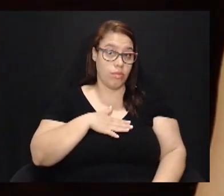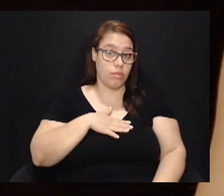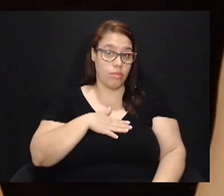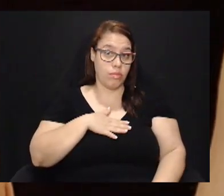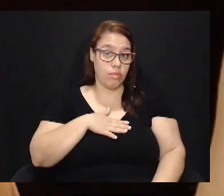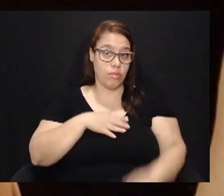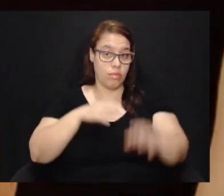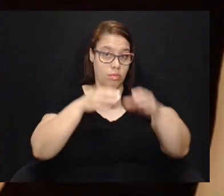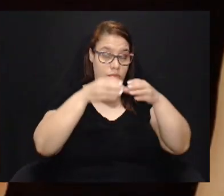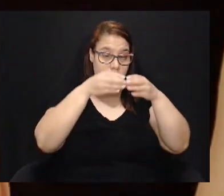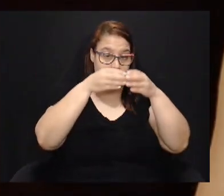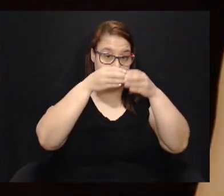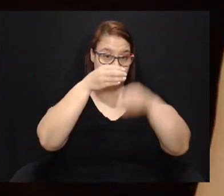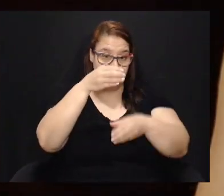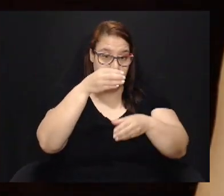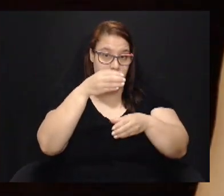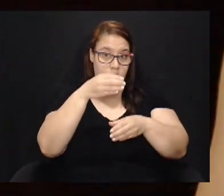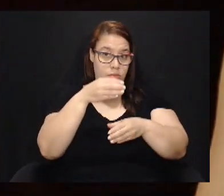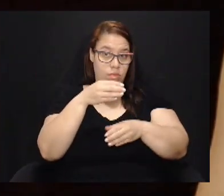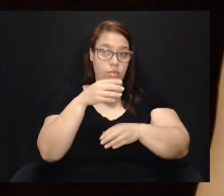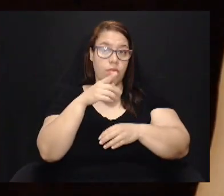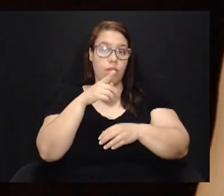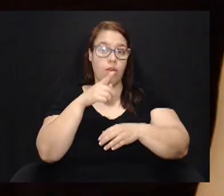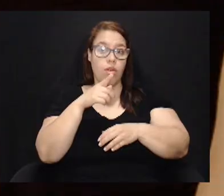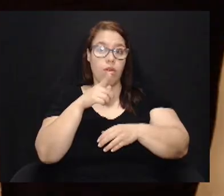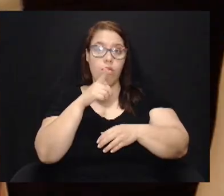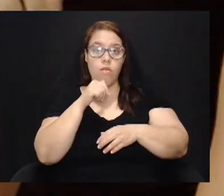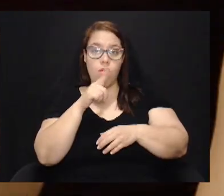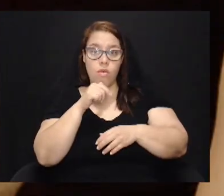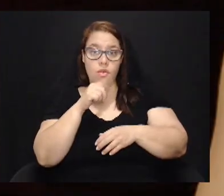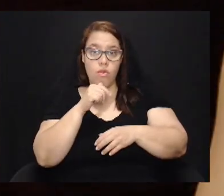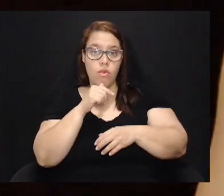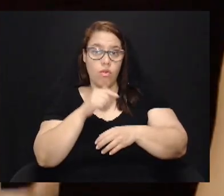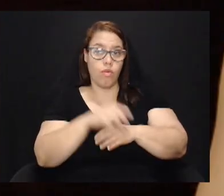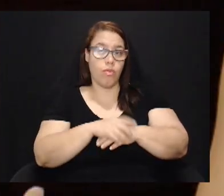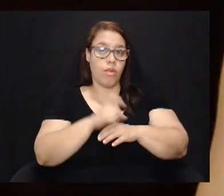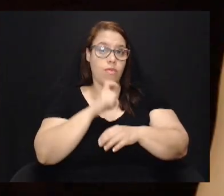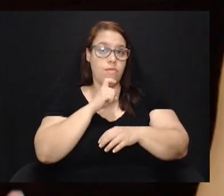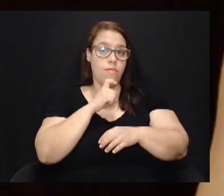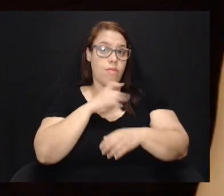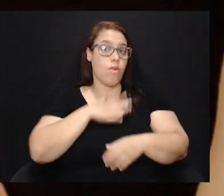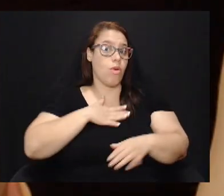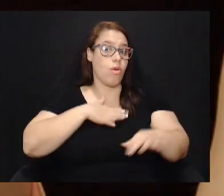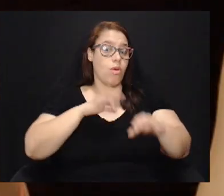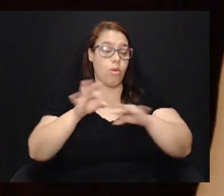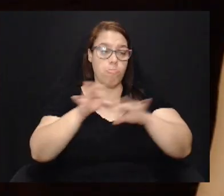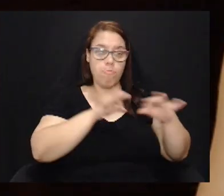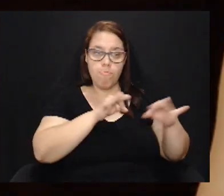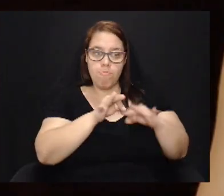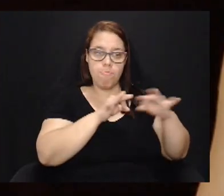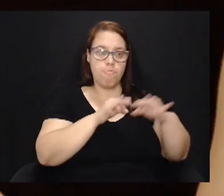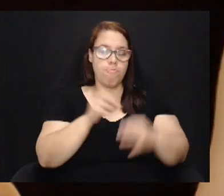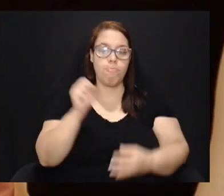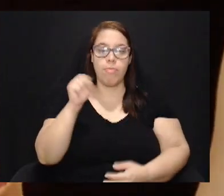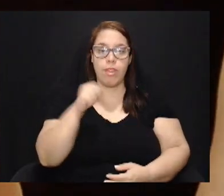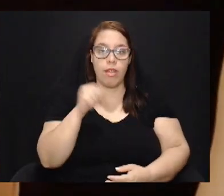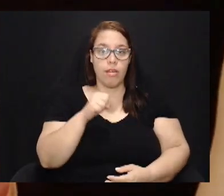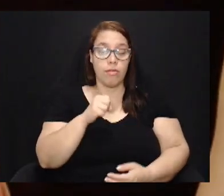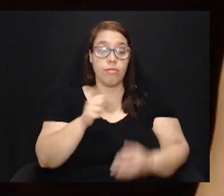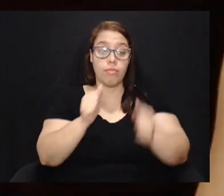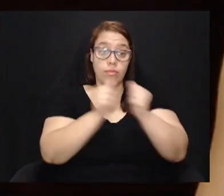taça bonita. Coloco uma água com gás, um alecrim, um gelo. E é o meu momento de cozinhar, sabe? Sim. Então, estar ali